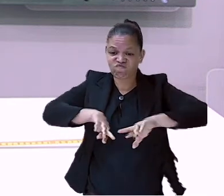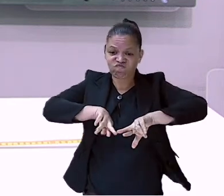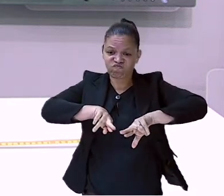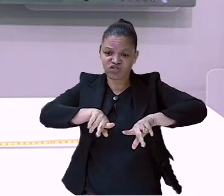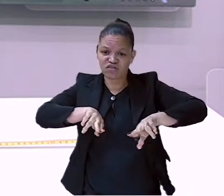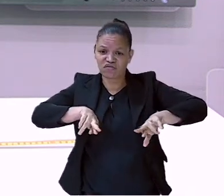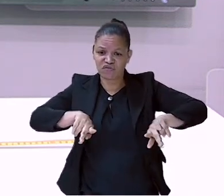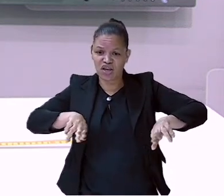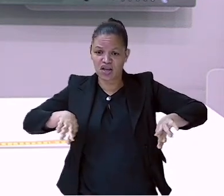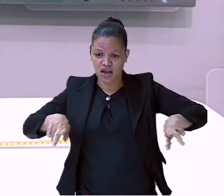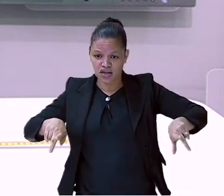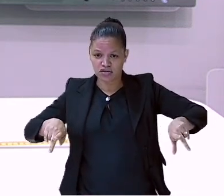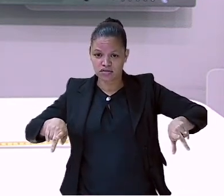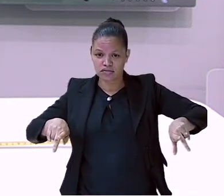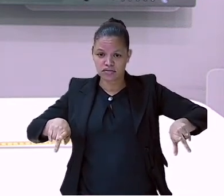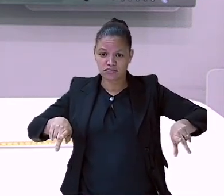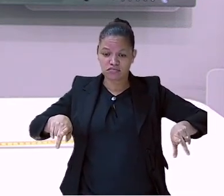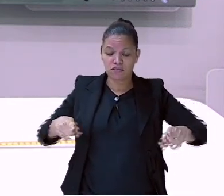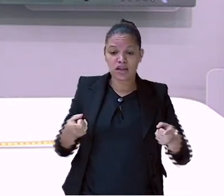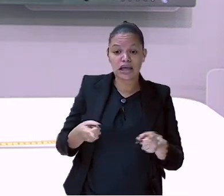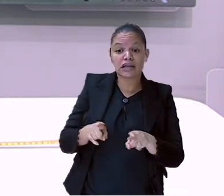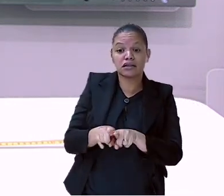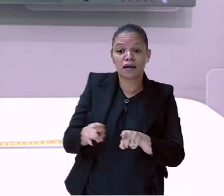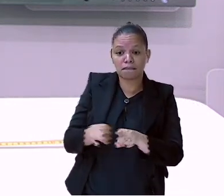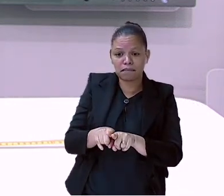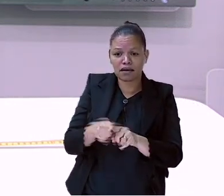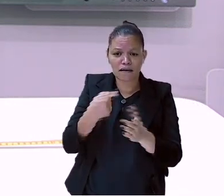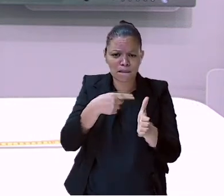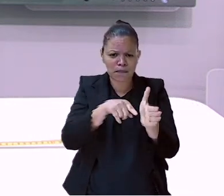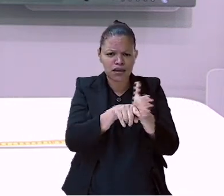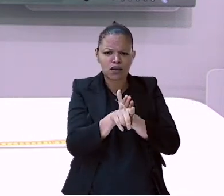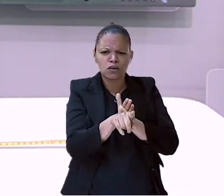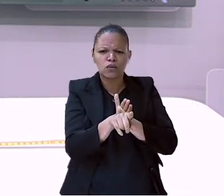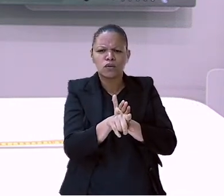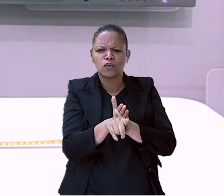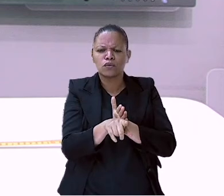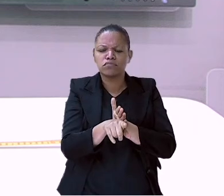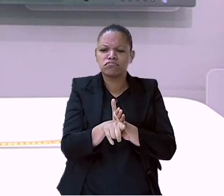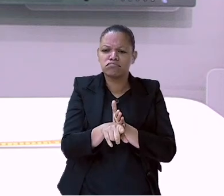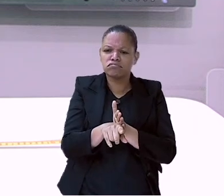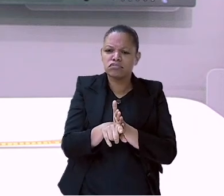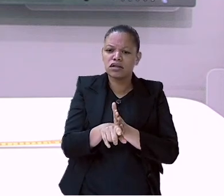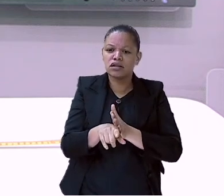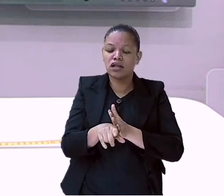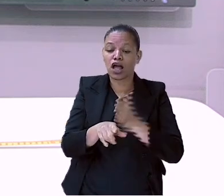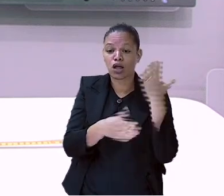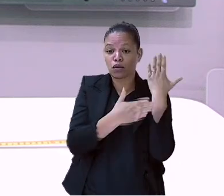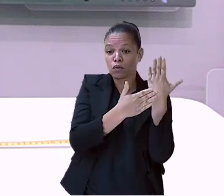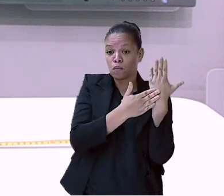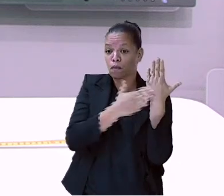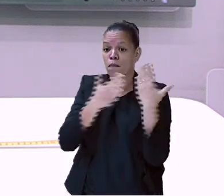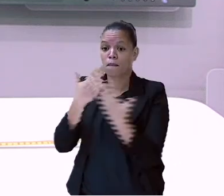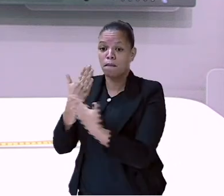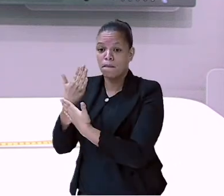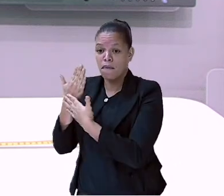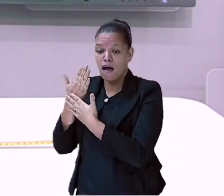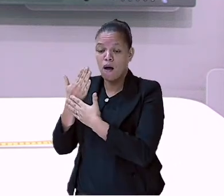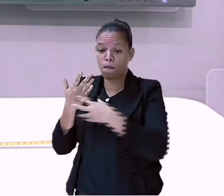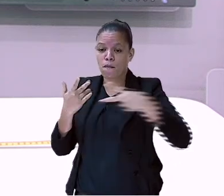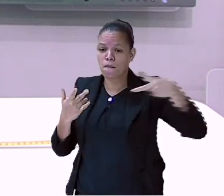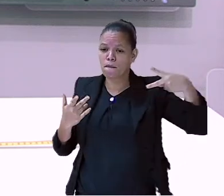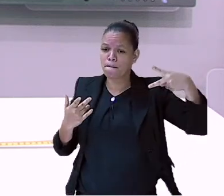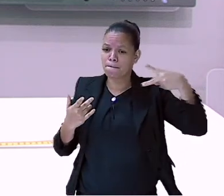tem o palmo menor e por quê? Então, para o pessoal do primeiro ano, eu gostaria